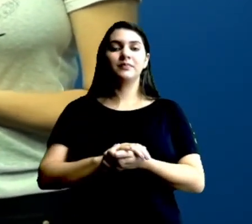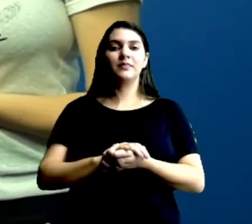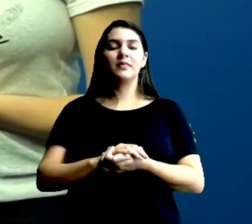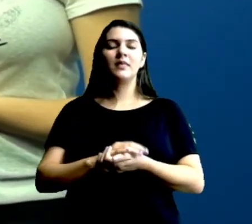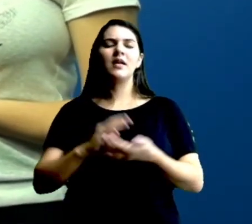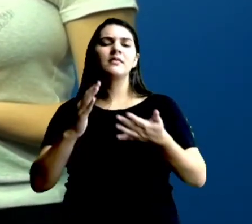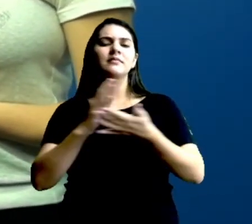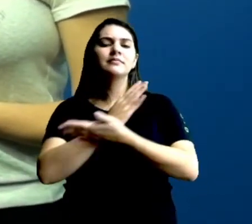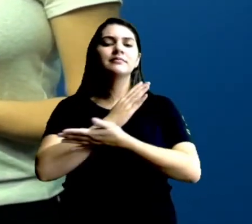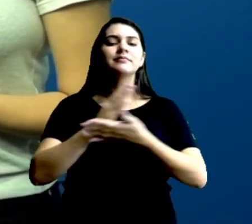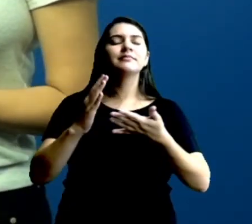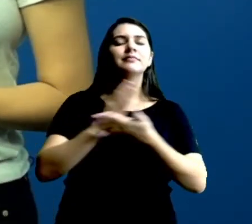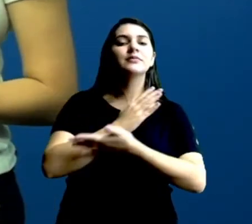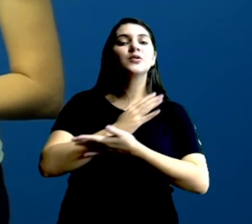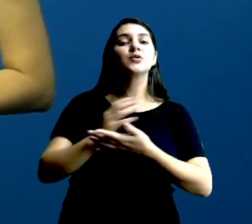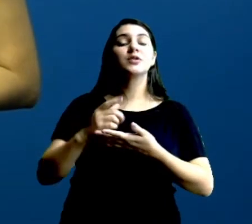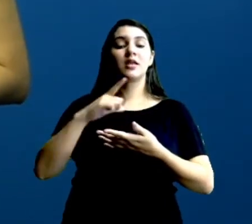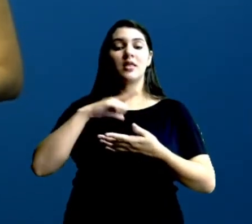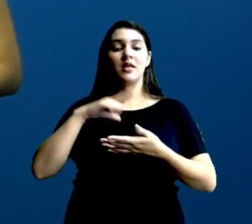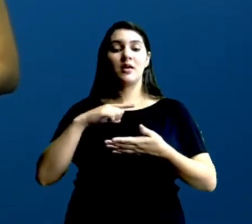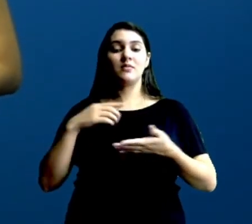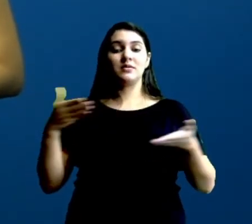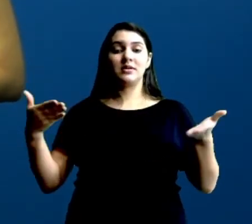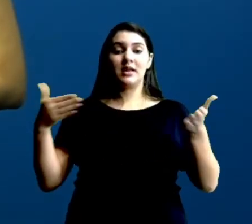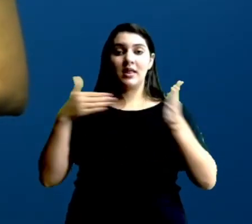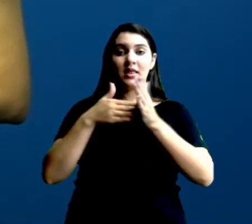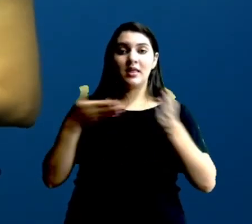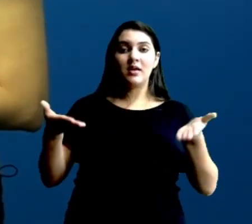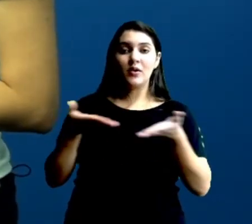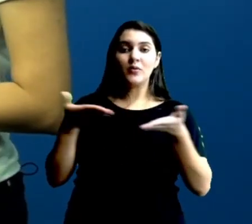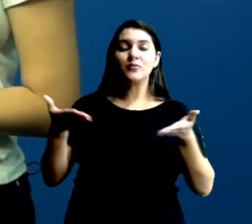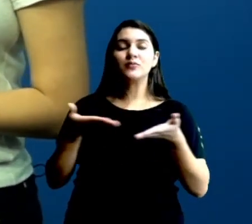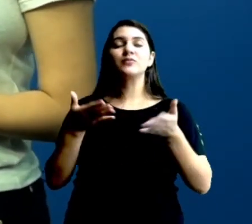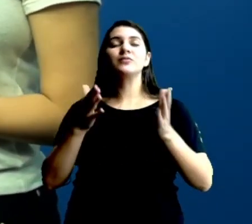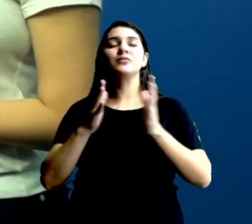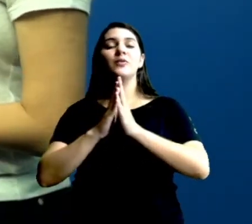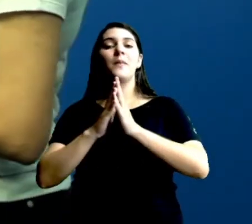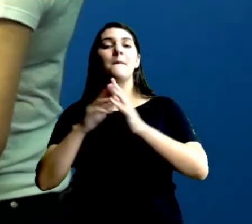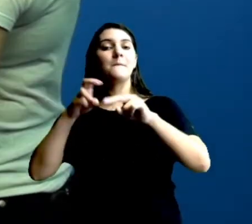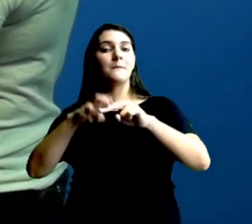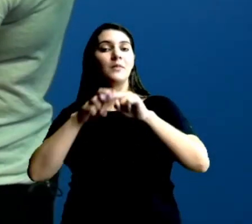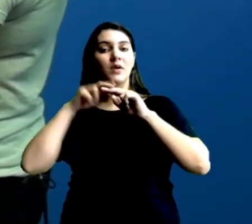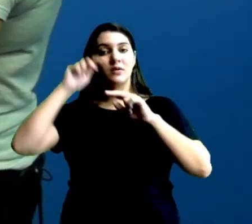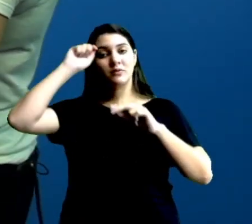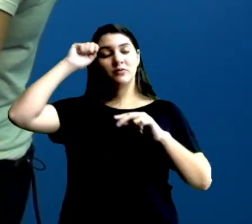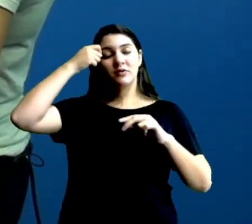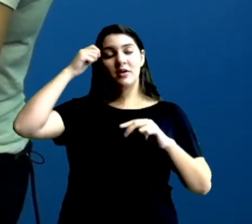temos até hoje, que foi graças aos negros aqui, que nós temos na nossa cultura.